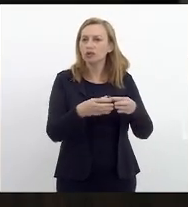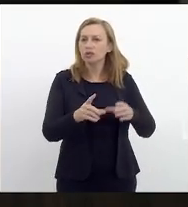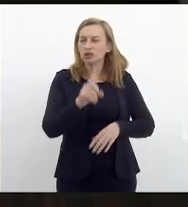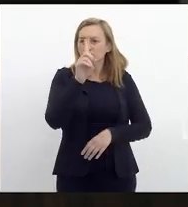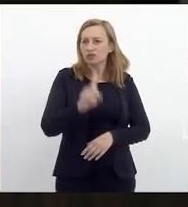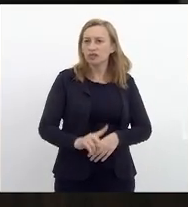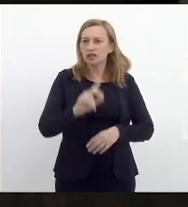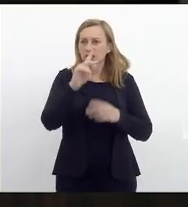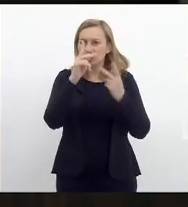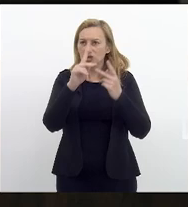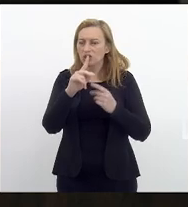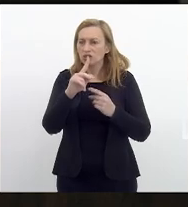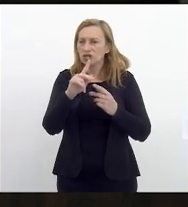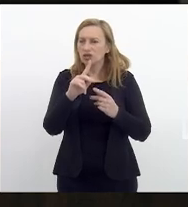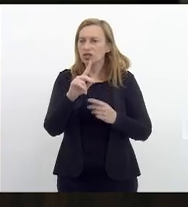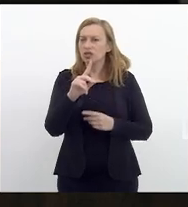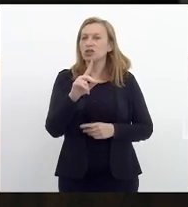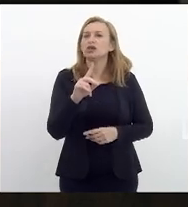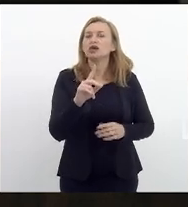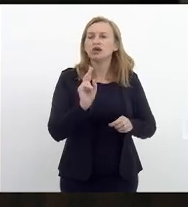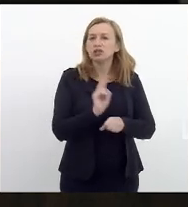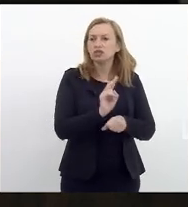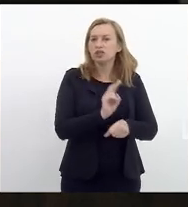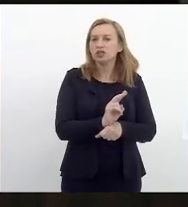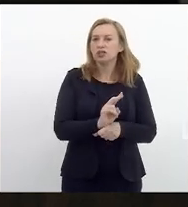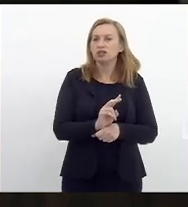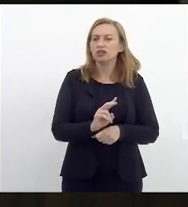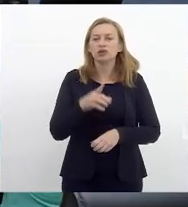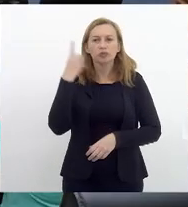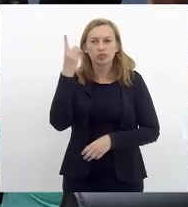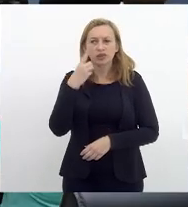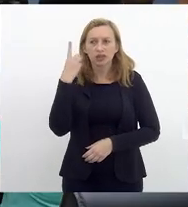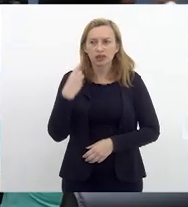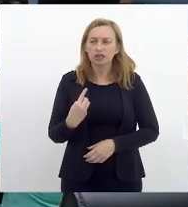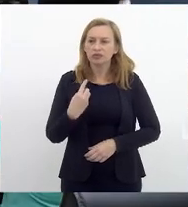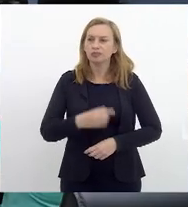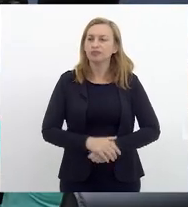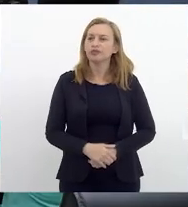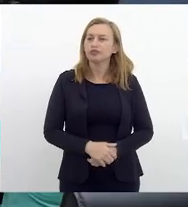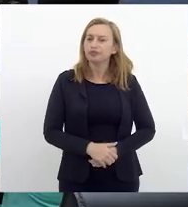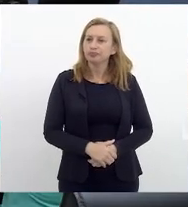Direitos Humanos e Cidadania, deputada Dani Monteiro.